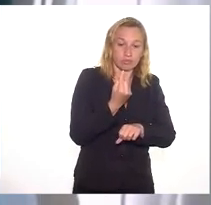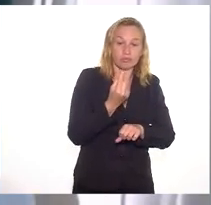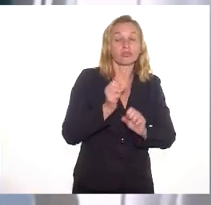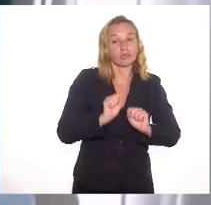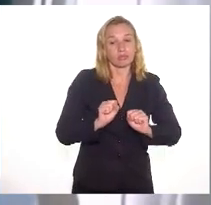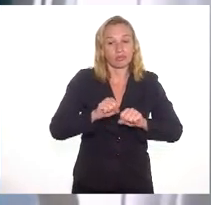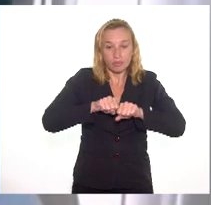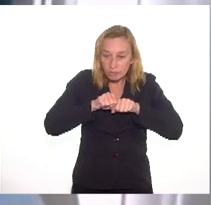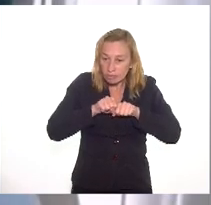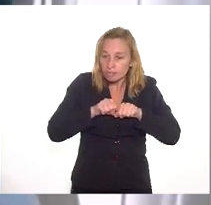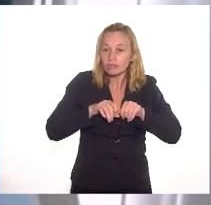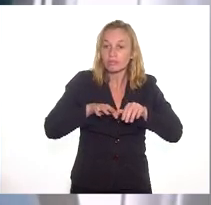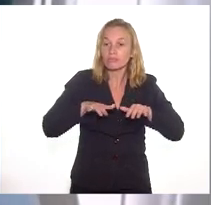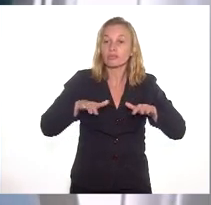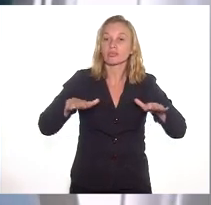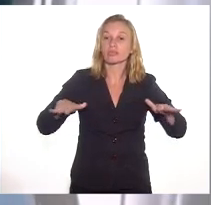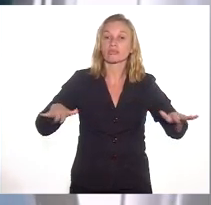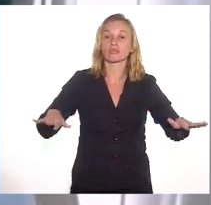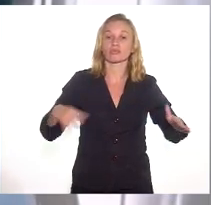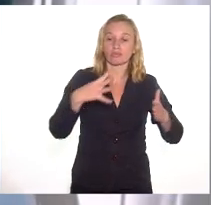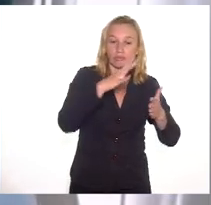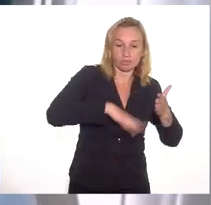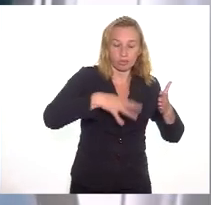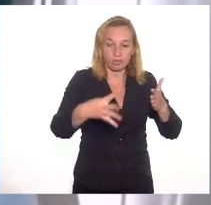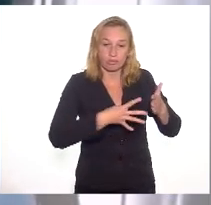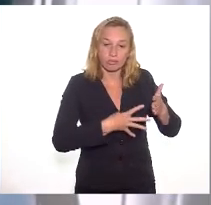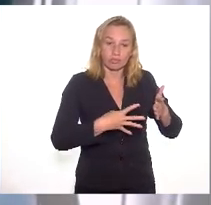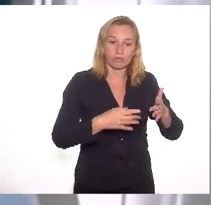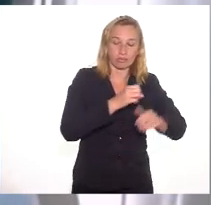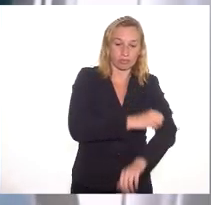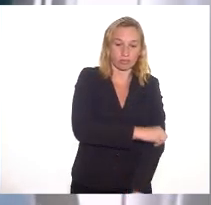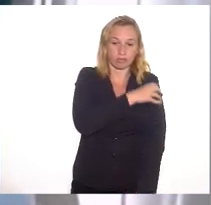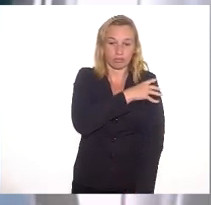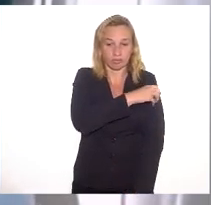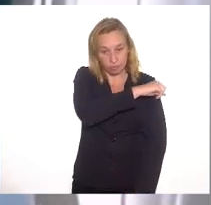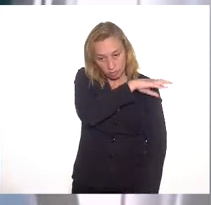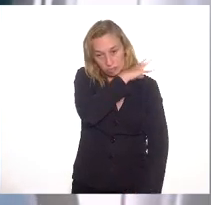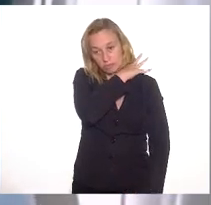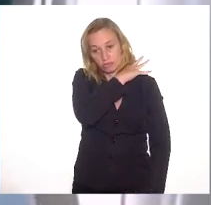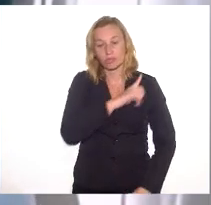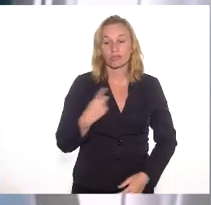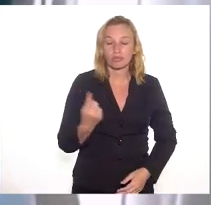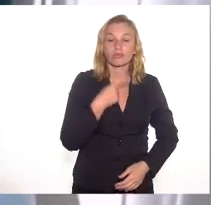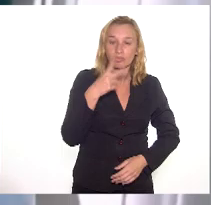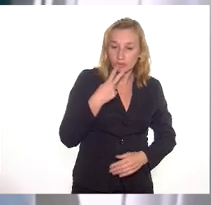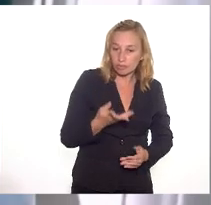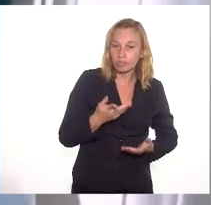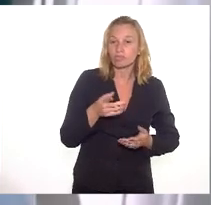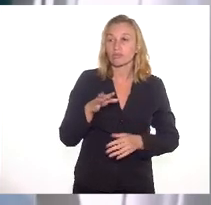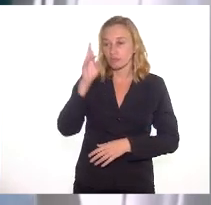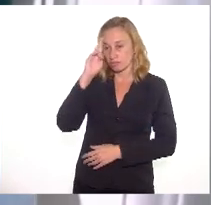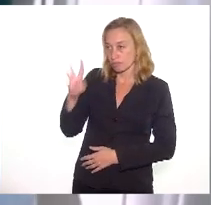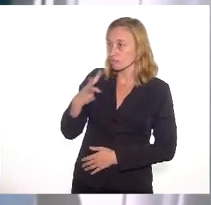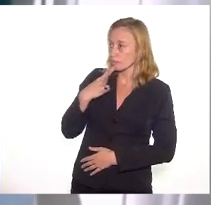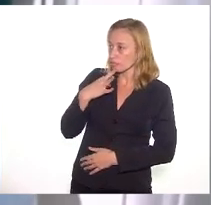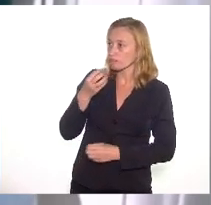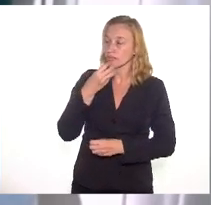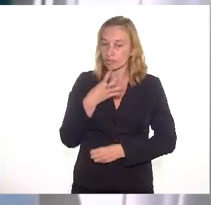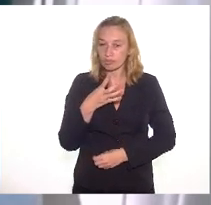possa atravessar o currículo, tanto do ensino fundamental quanto do ensino médio, naquilo que nós chamamos, e Vossa Excelência conhece bem, de